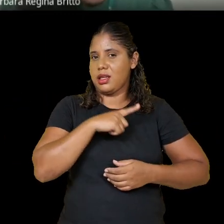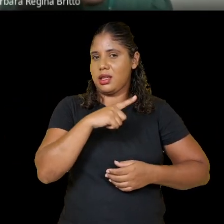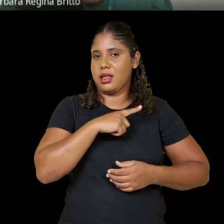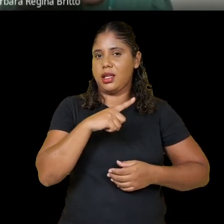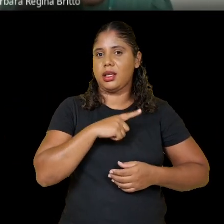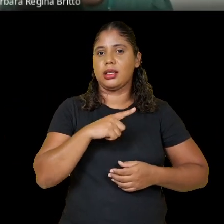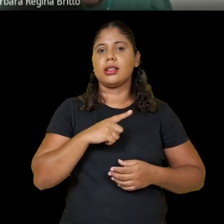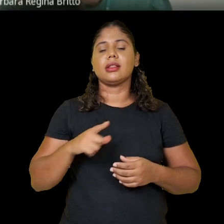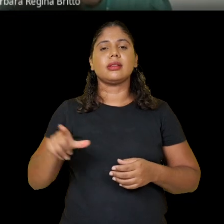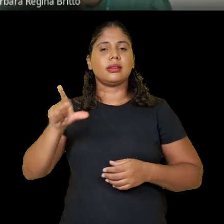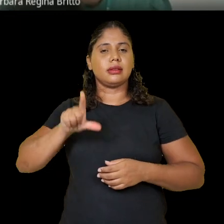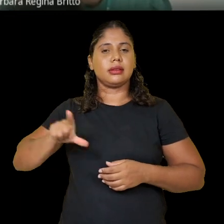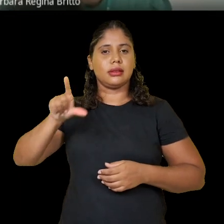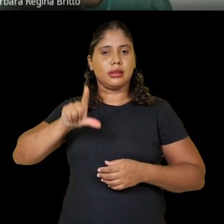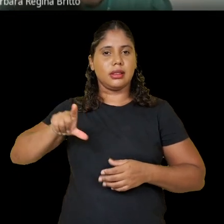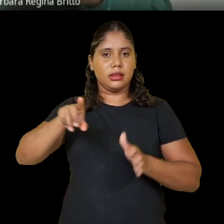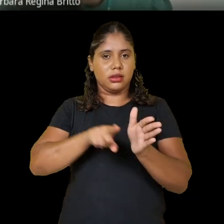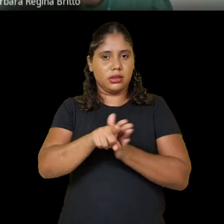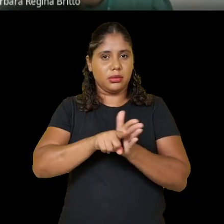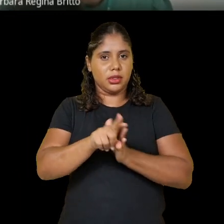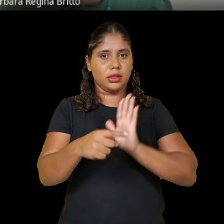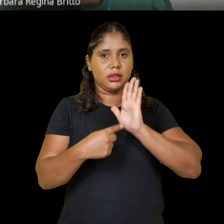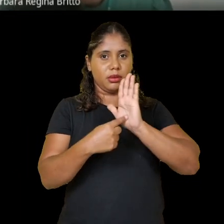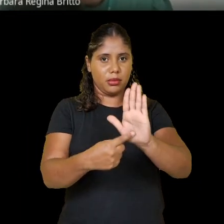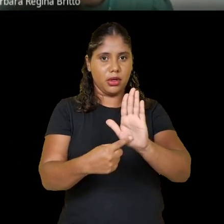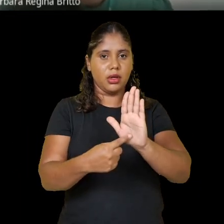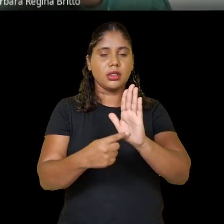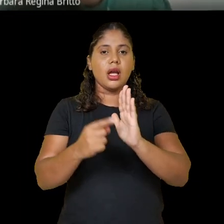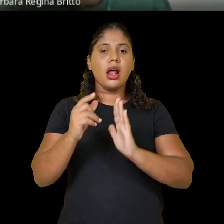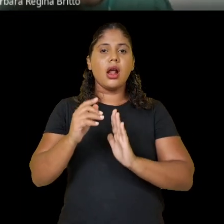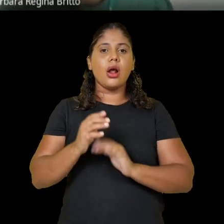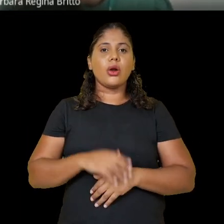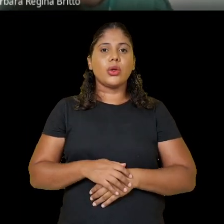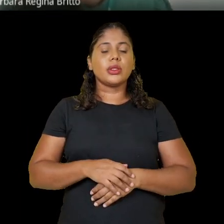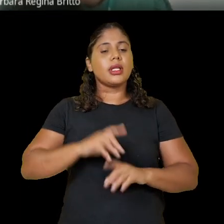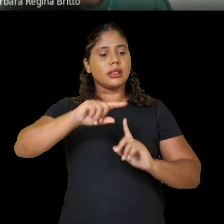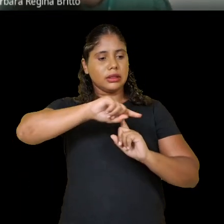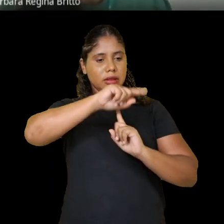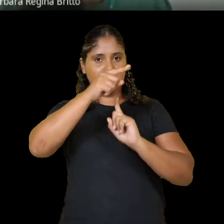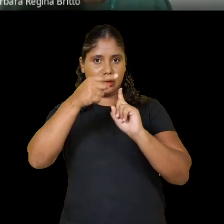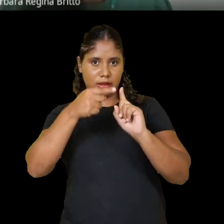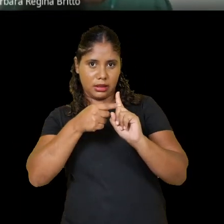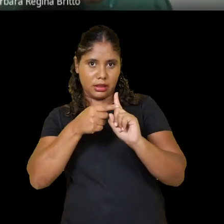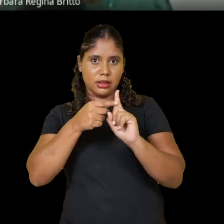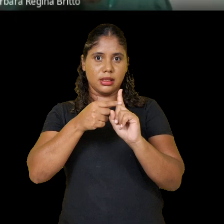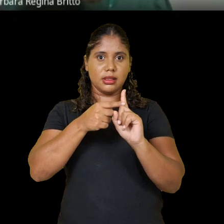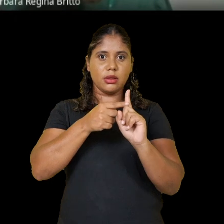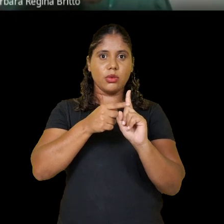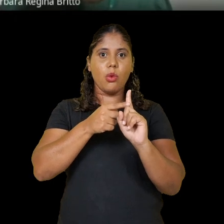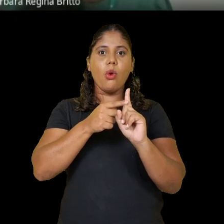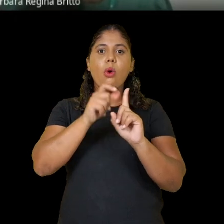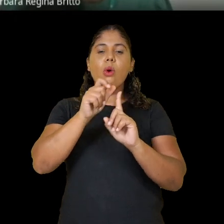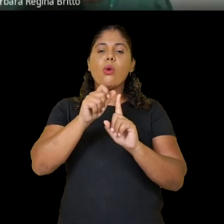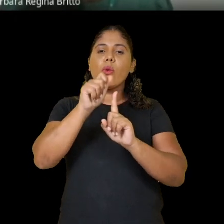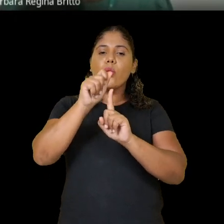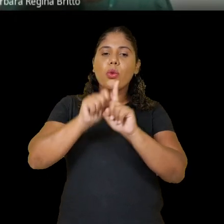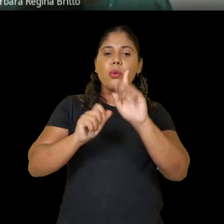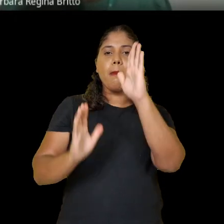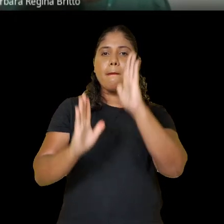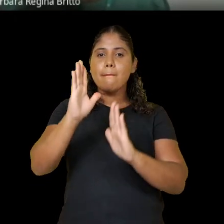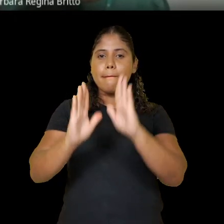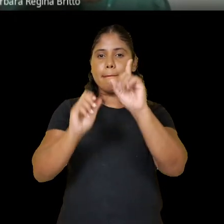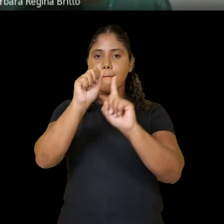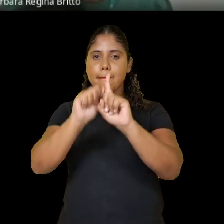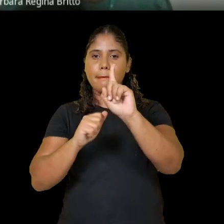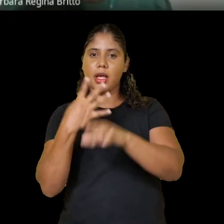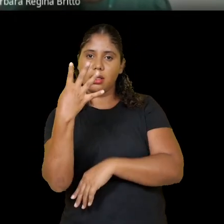literaturas trazem, a partir do quarto mês de gestação, já vai começar essa produção de colostro, né? E ele vai